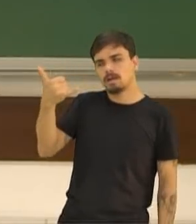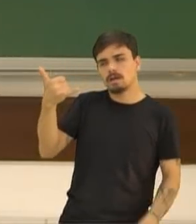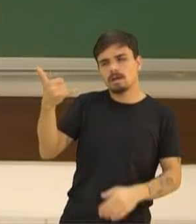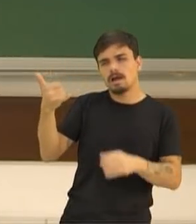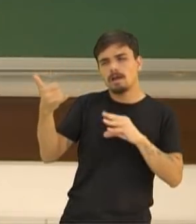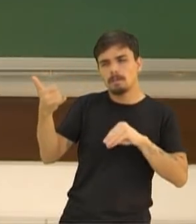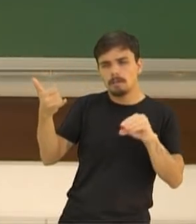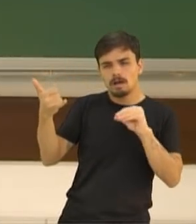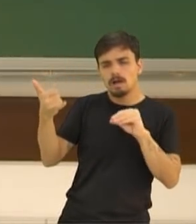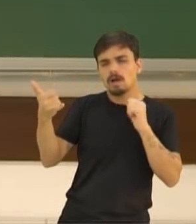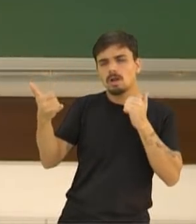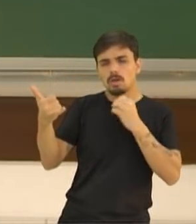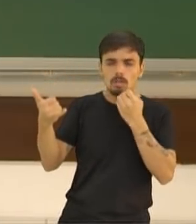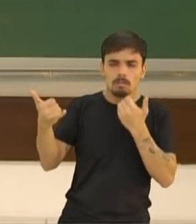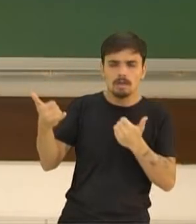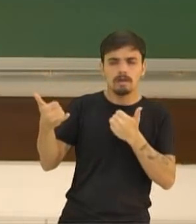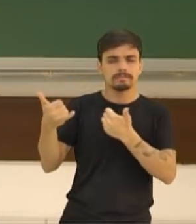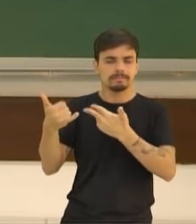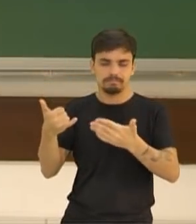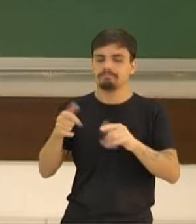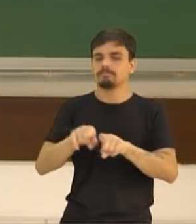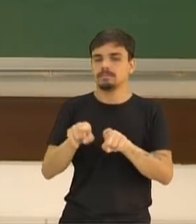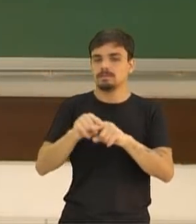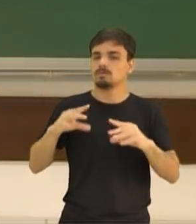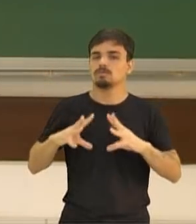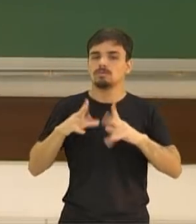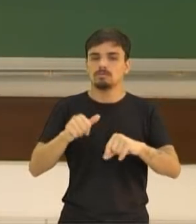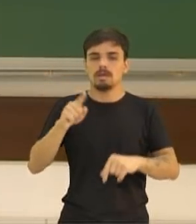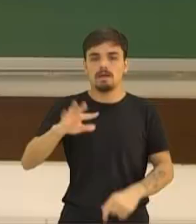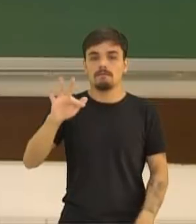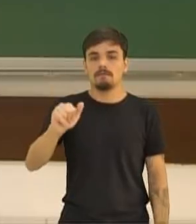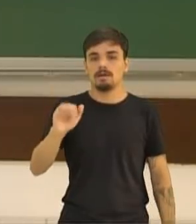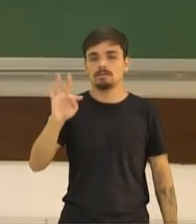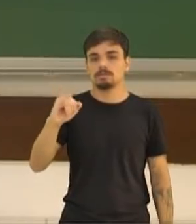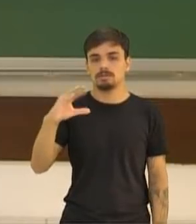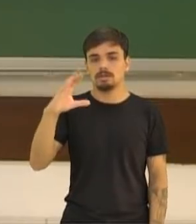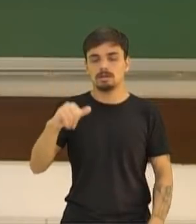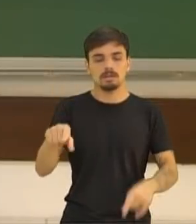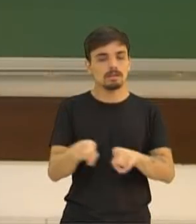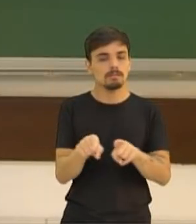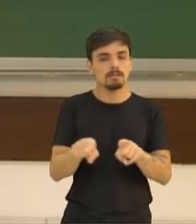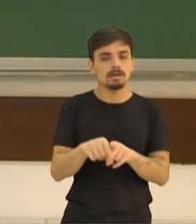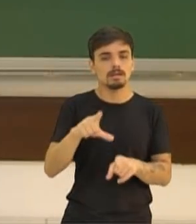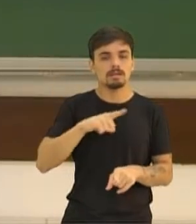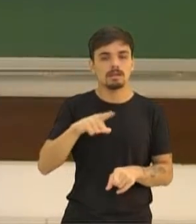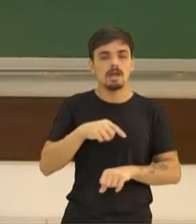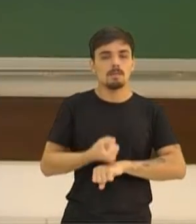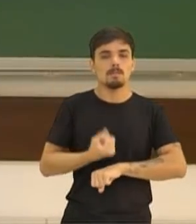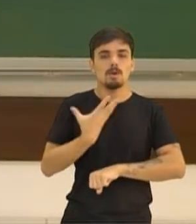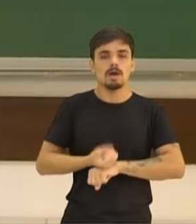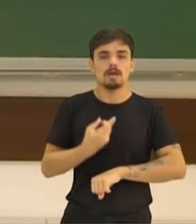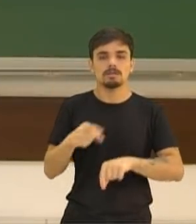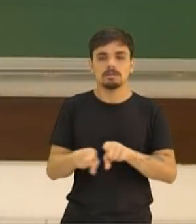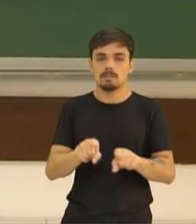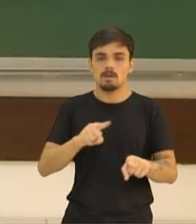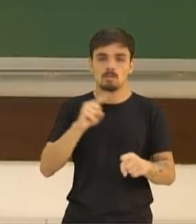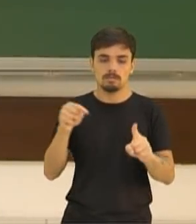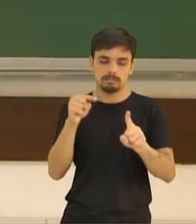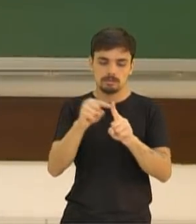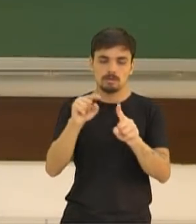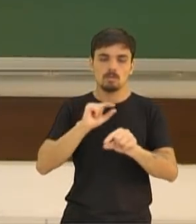Alô? Oi? Então, tudo isso ali, função fática. E tem uma função poética. Tem como